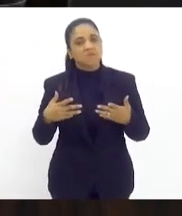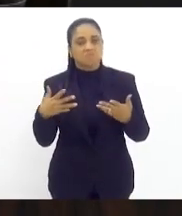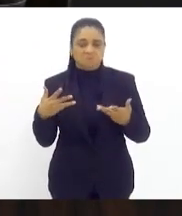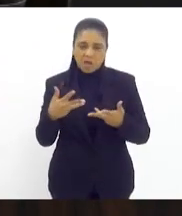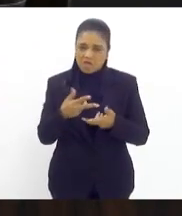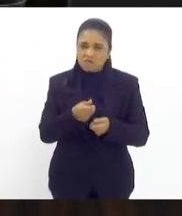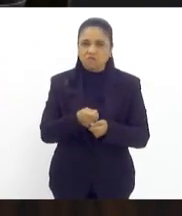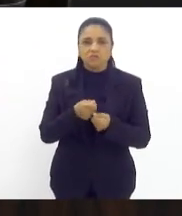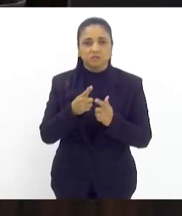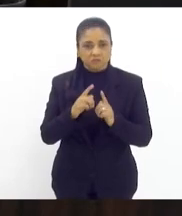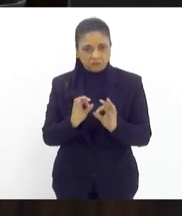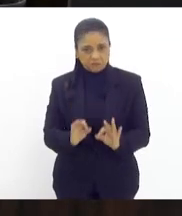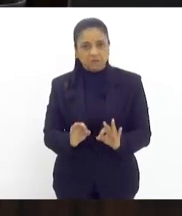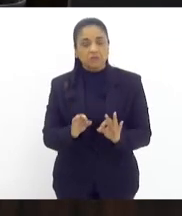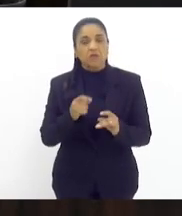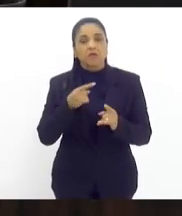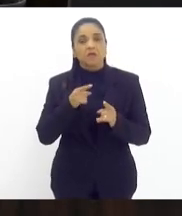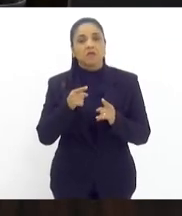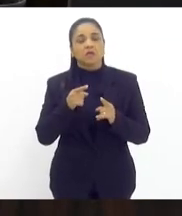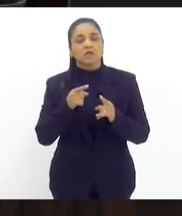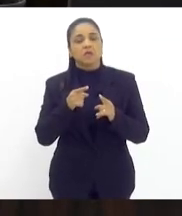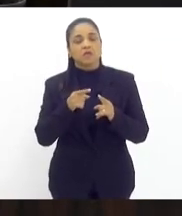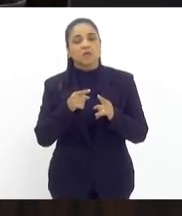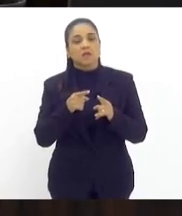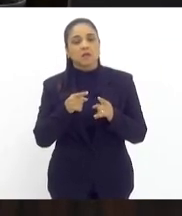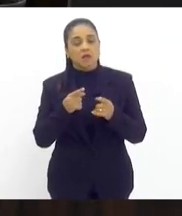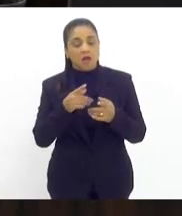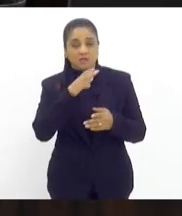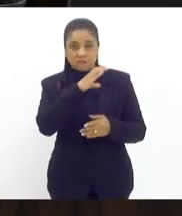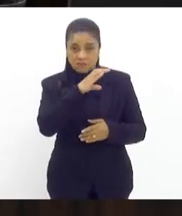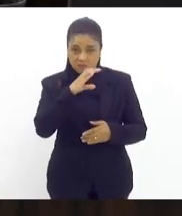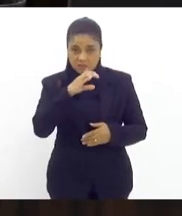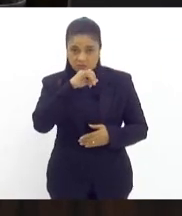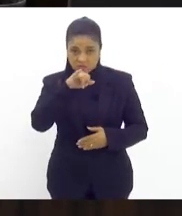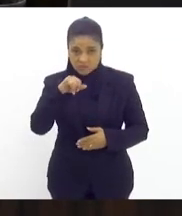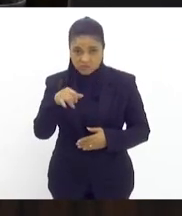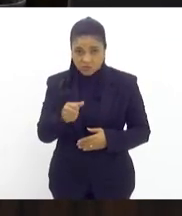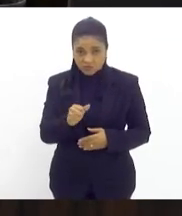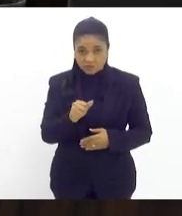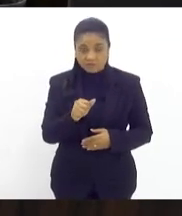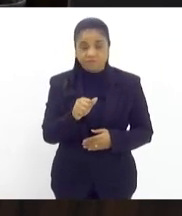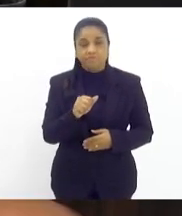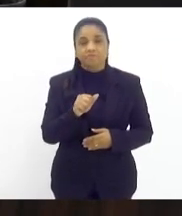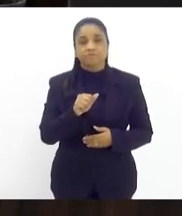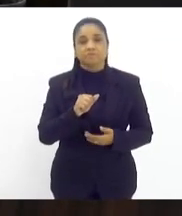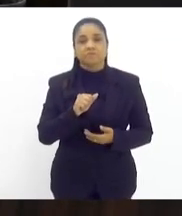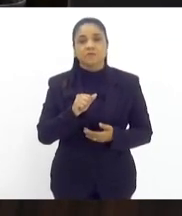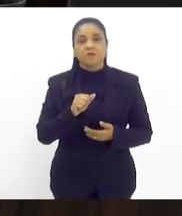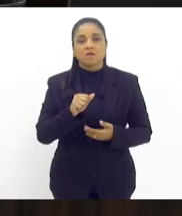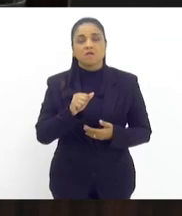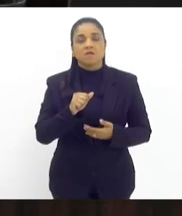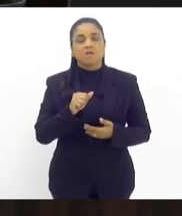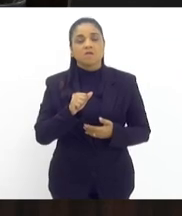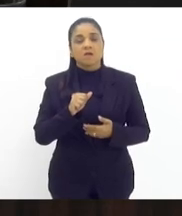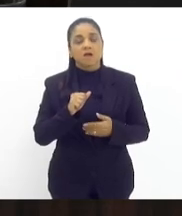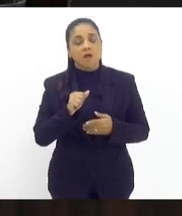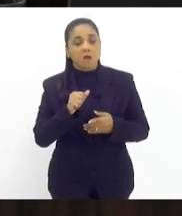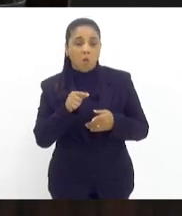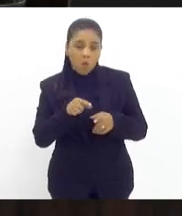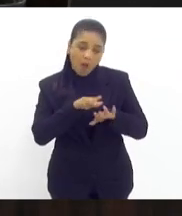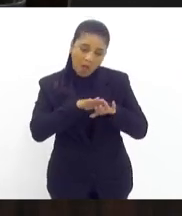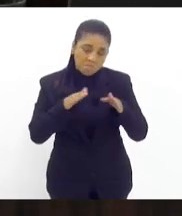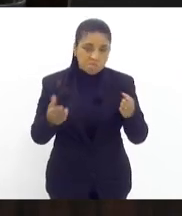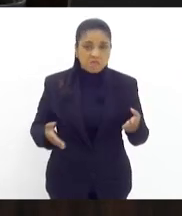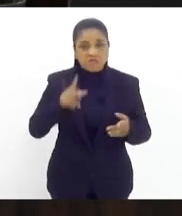deixo para os nossos pares e a CCJ pode estar buscando a própria mesa